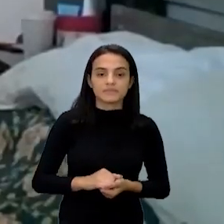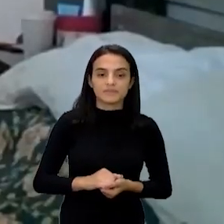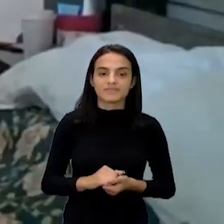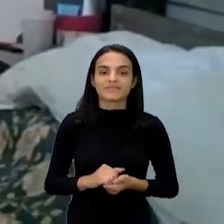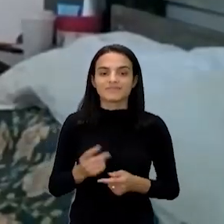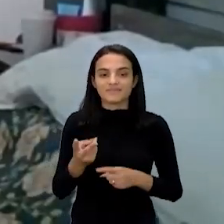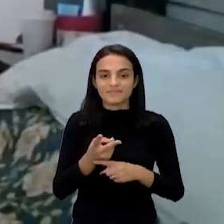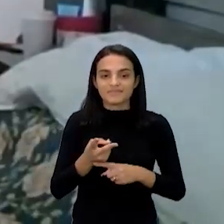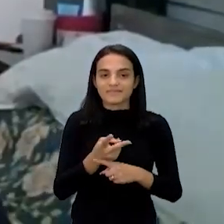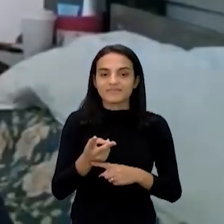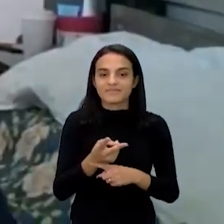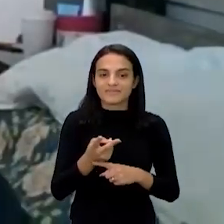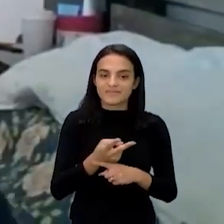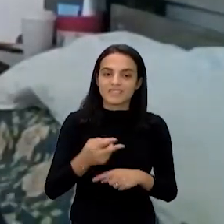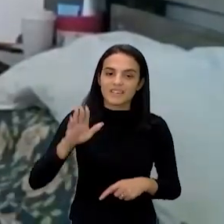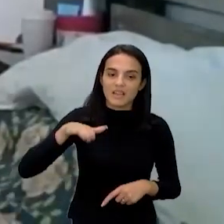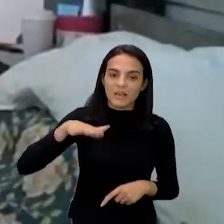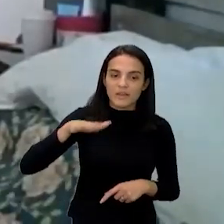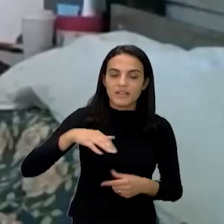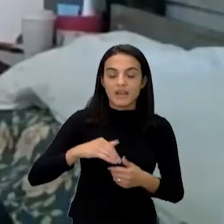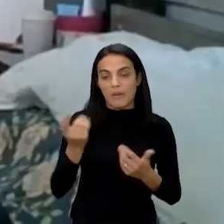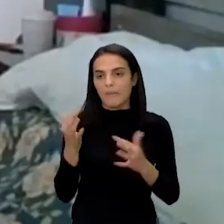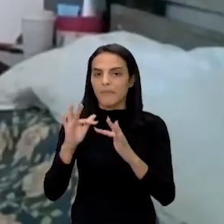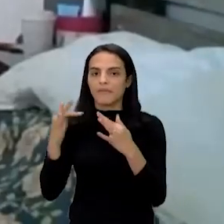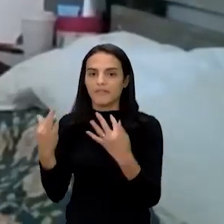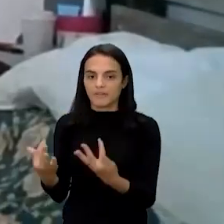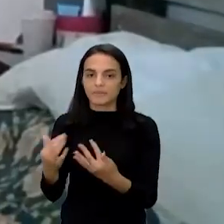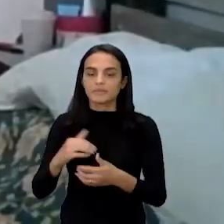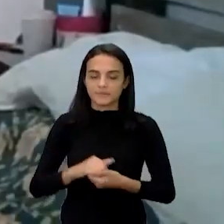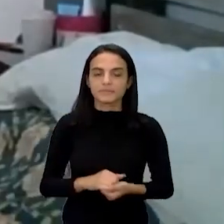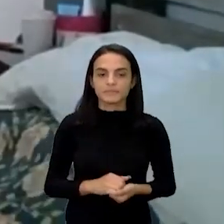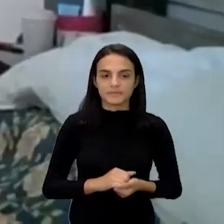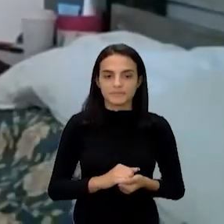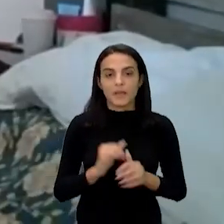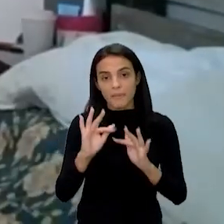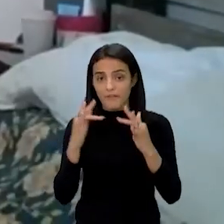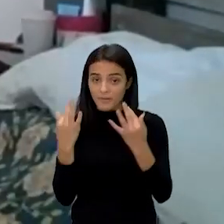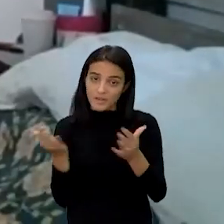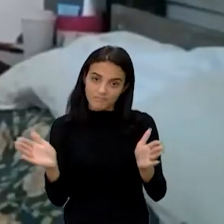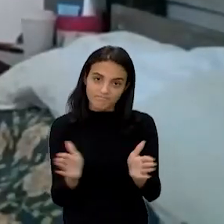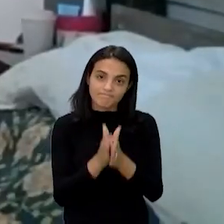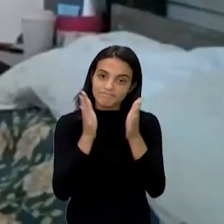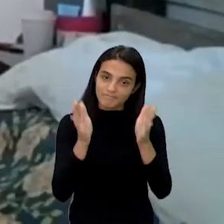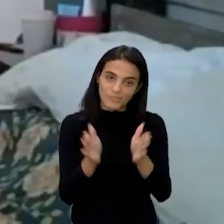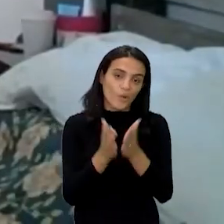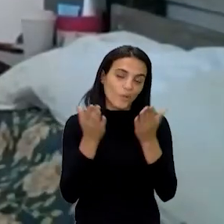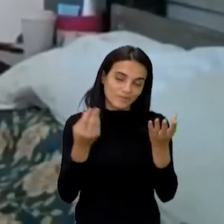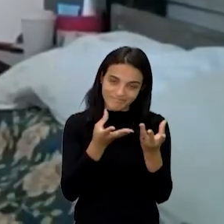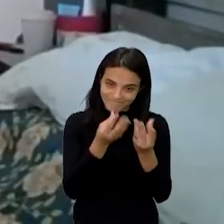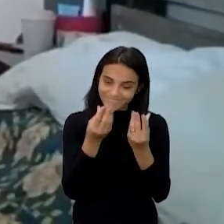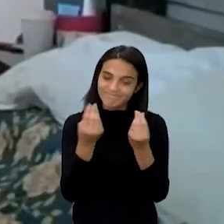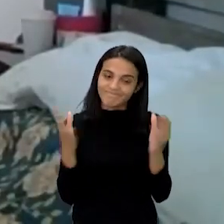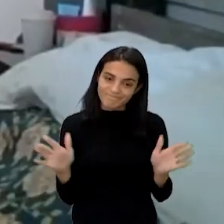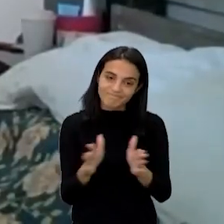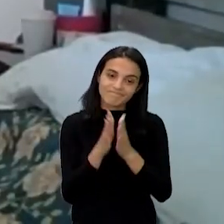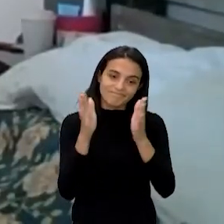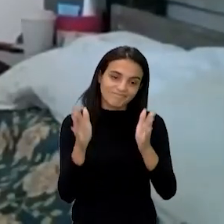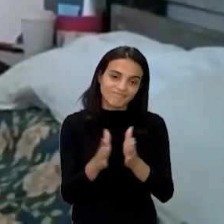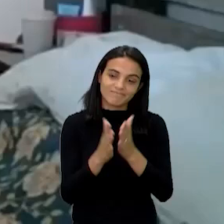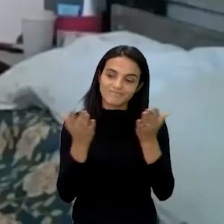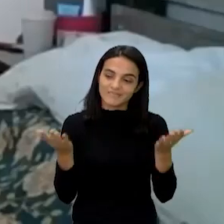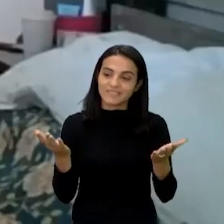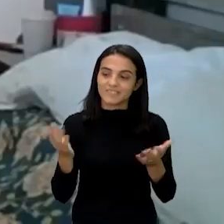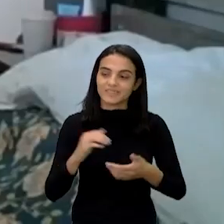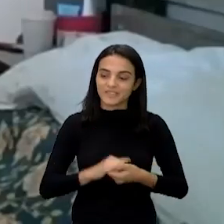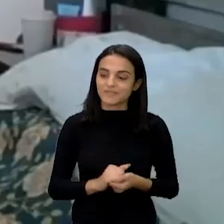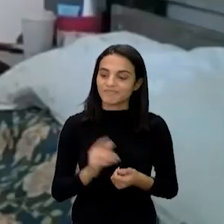barata, sem muito custo para minha família, já que assim a minha família era pobre, né? A gente era muito pobre. Isso foi o que acabou